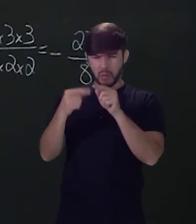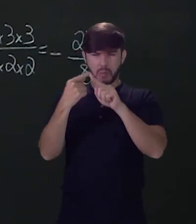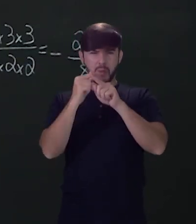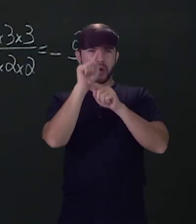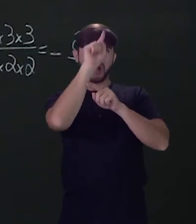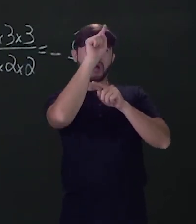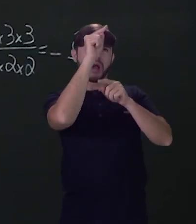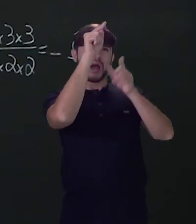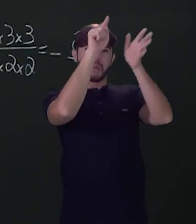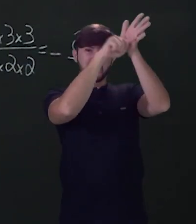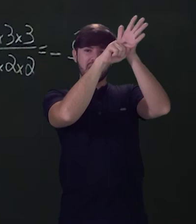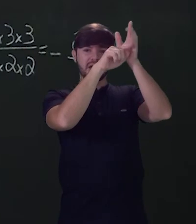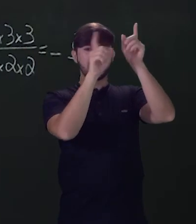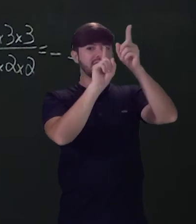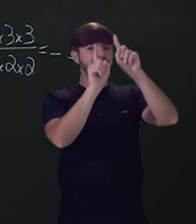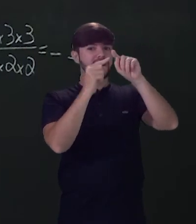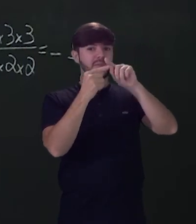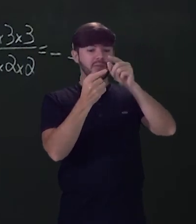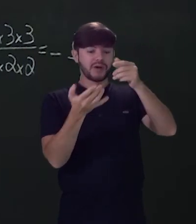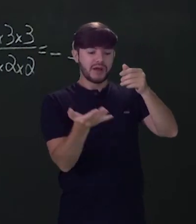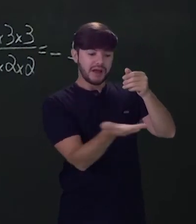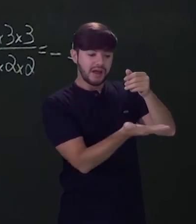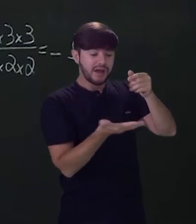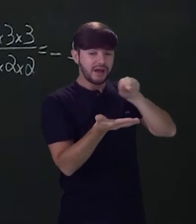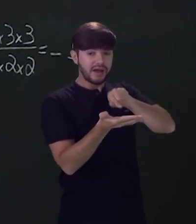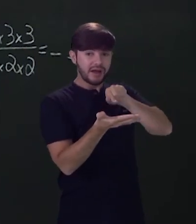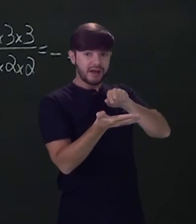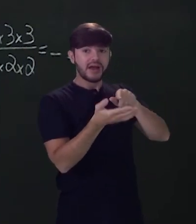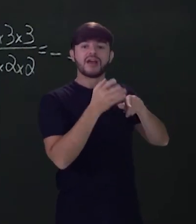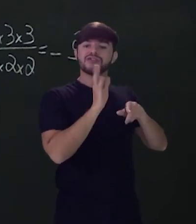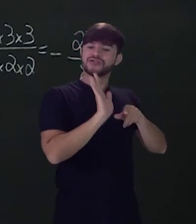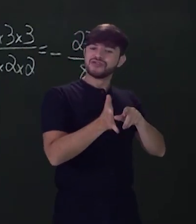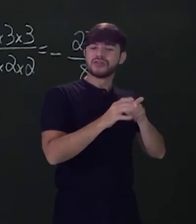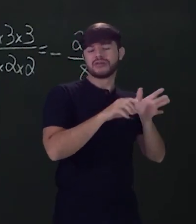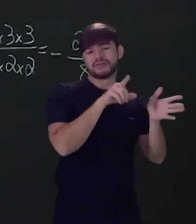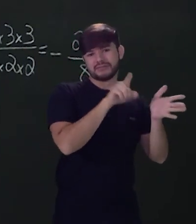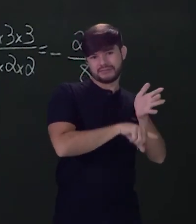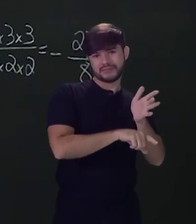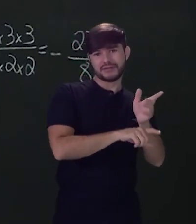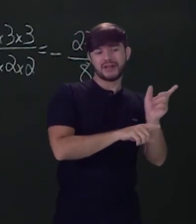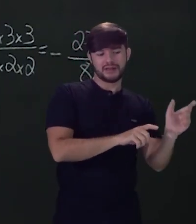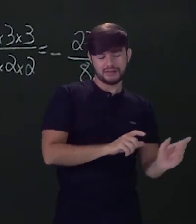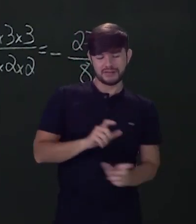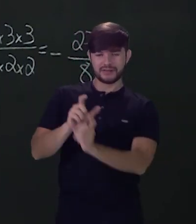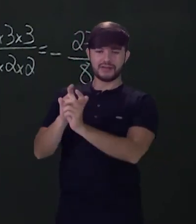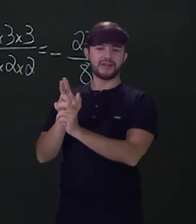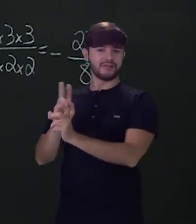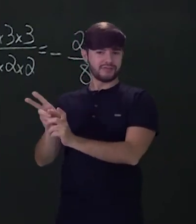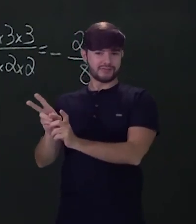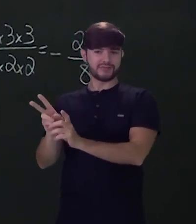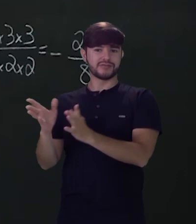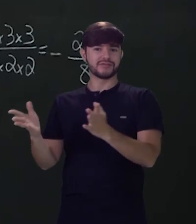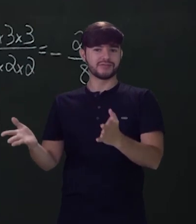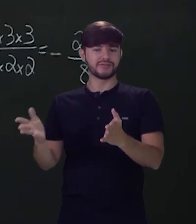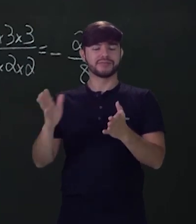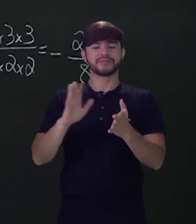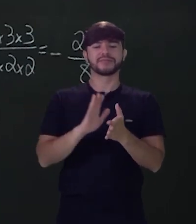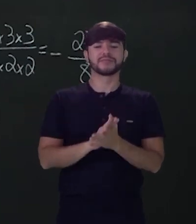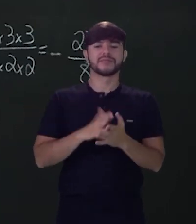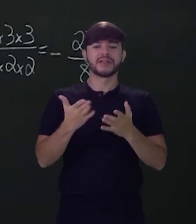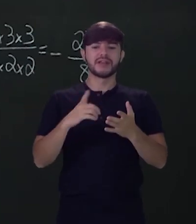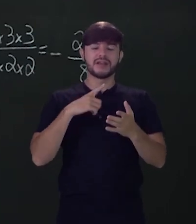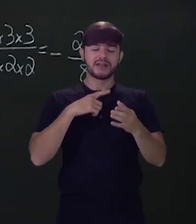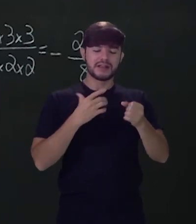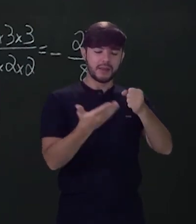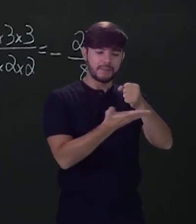Na verdade, foi devido à base, onde, ao inverter essa base, o expoente ficou positivo. E aí nós tínhamos